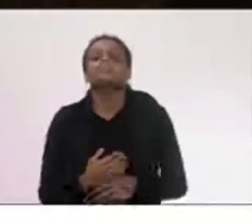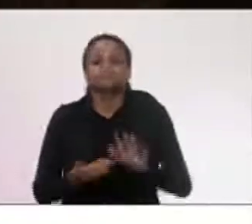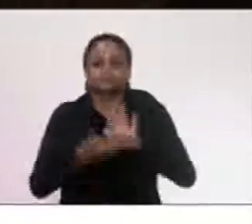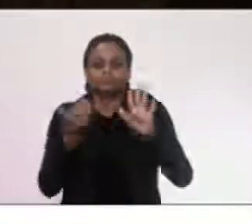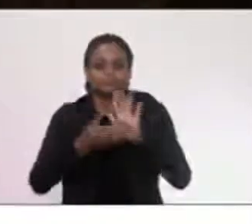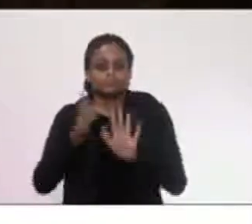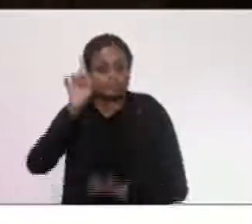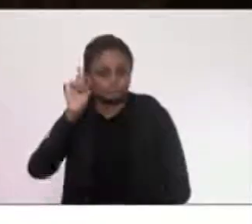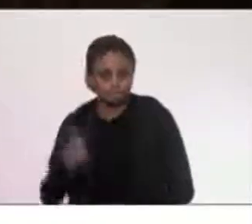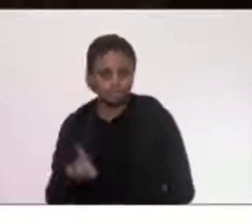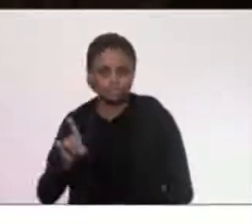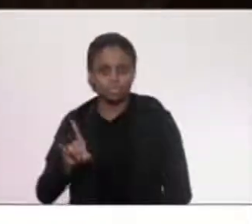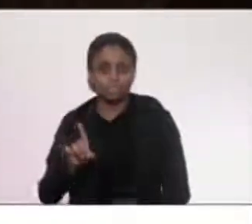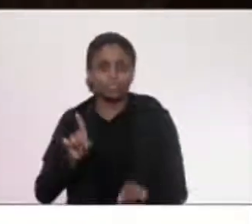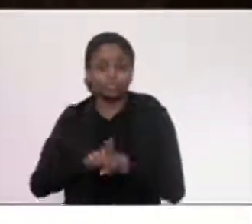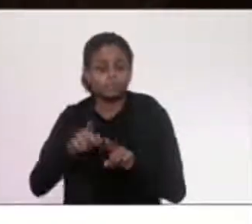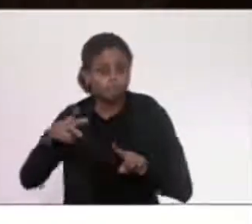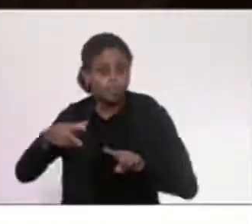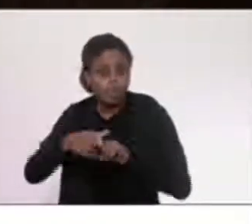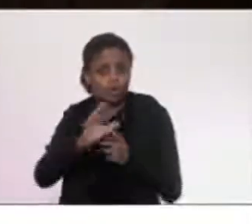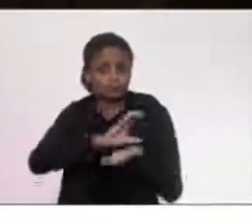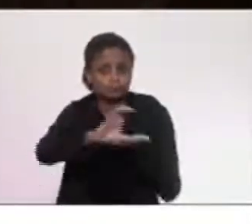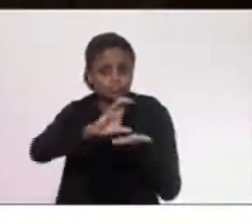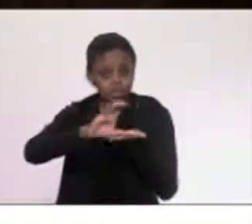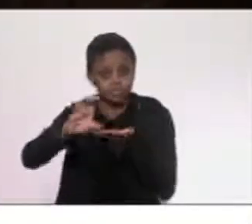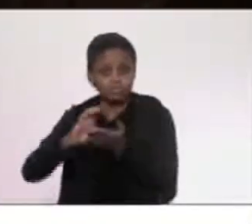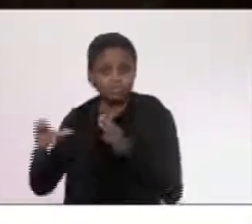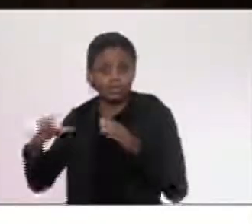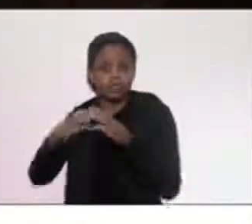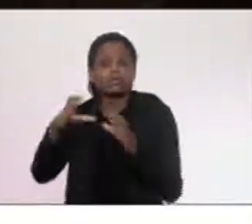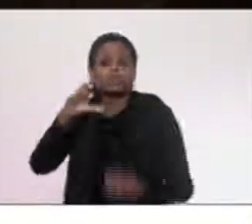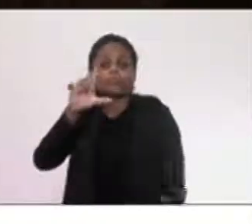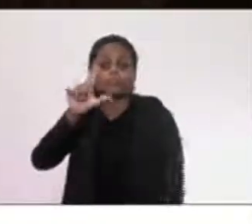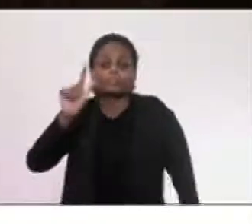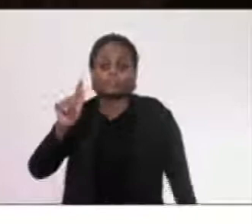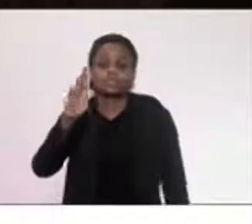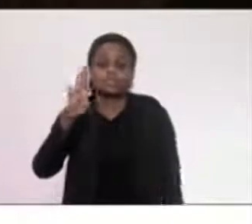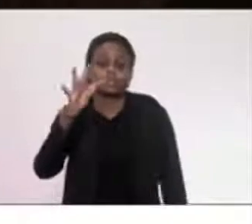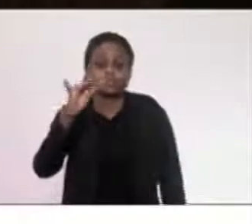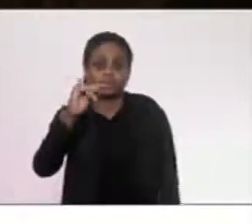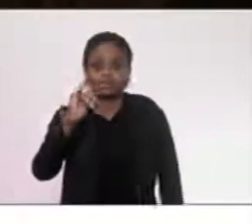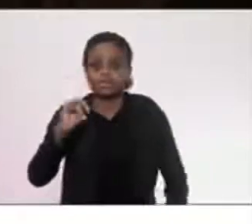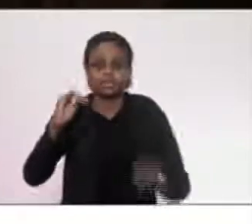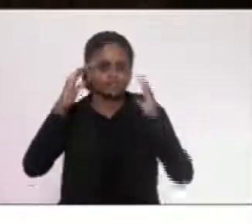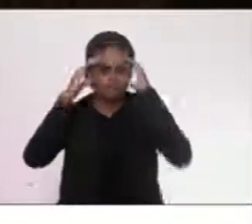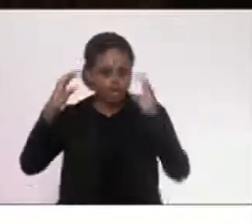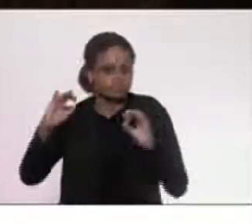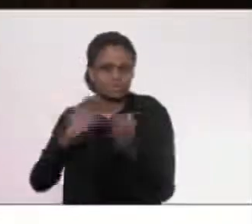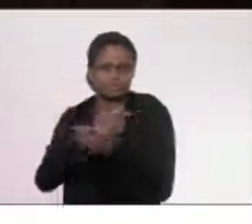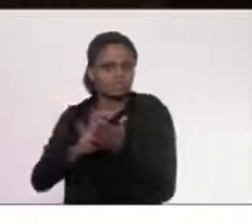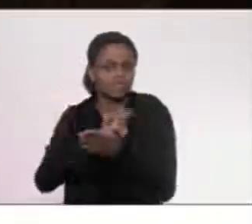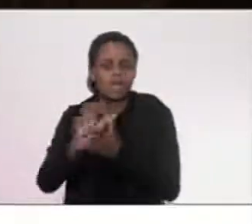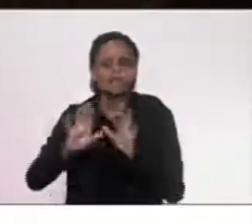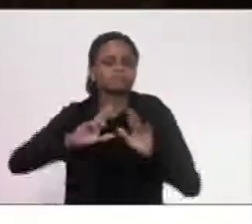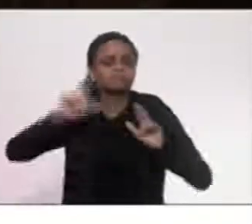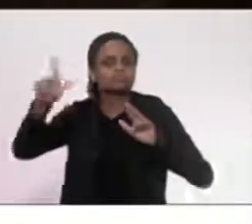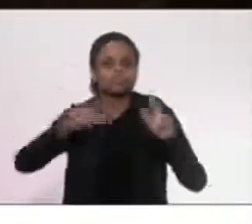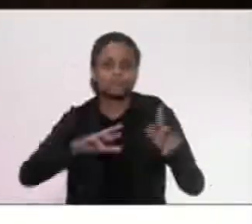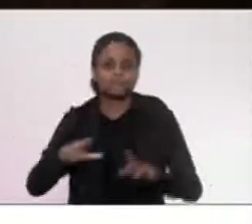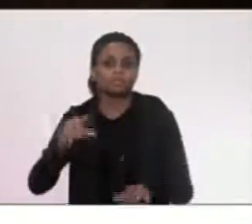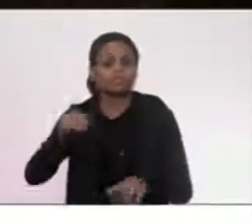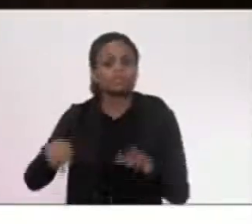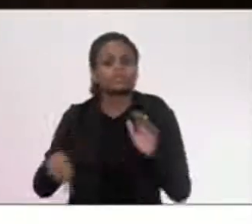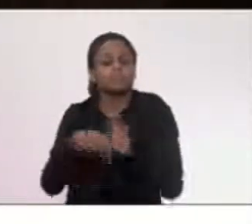e o corte de recursos para a pauta LGBTI não respeitam a vocação plural e diversidade do